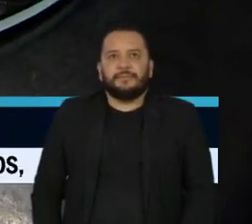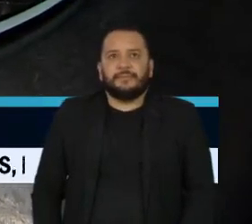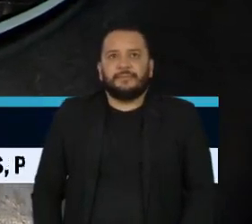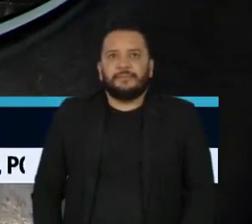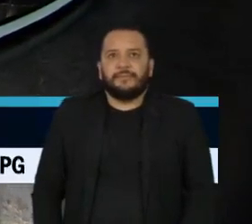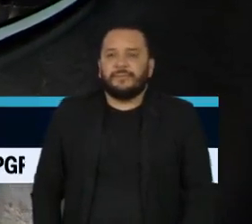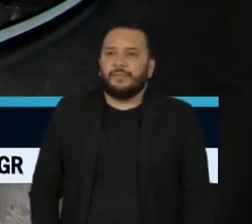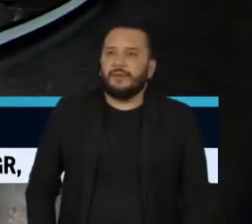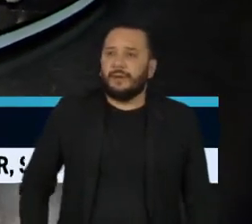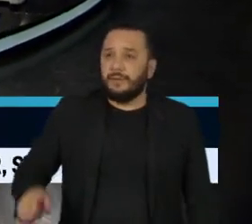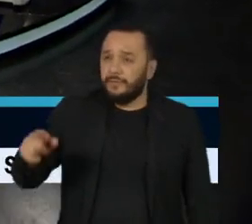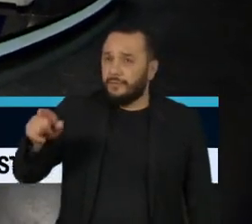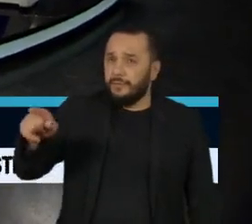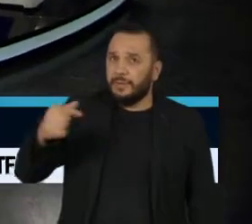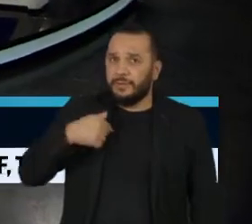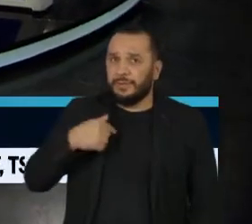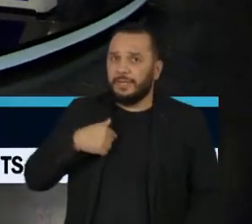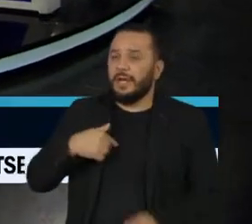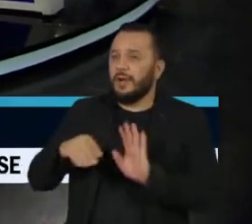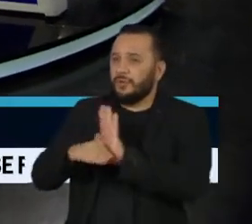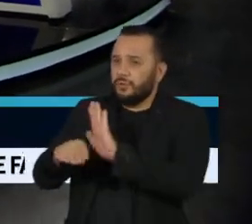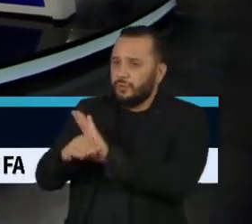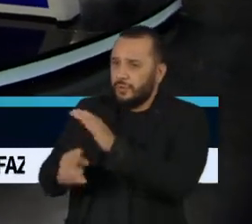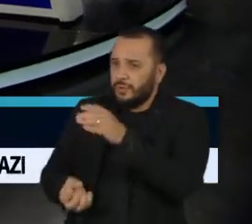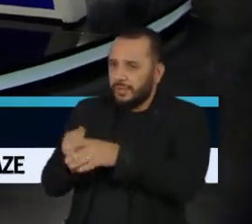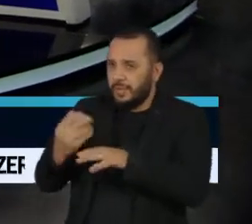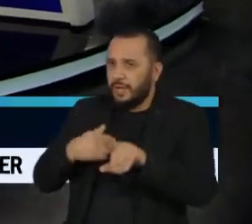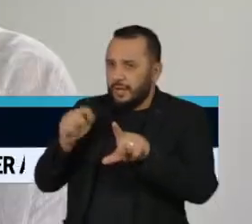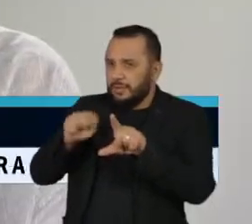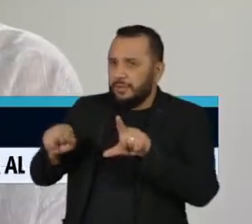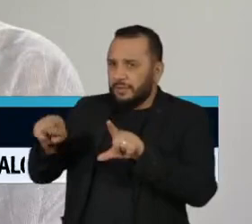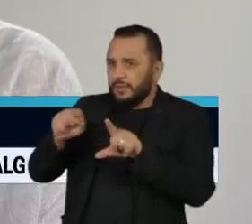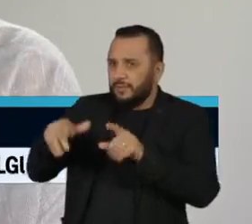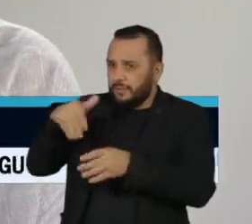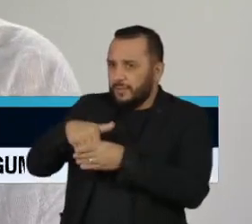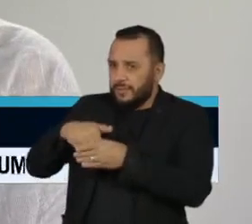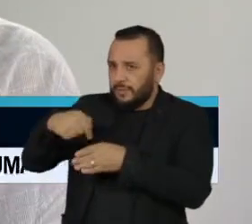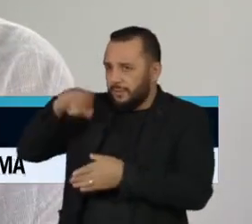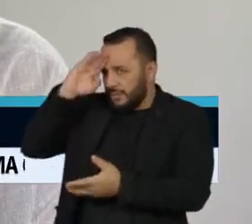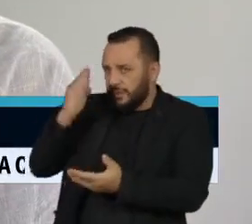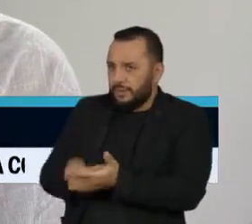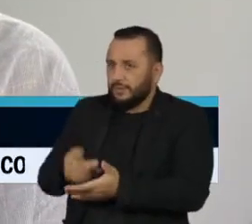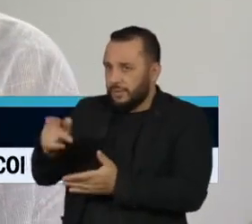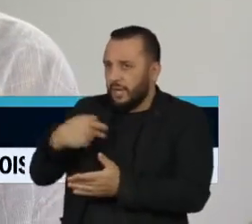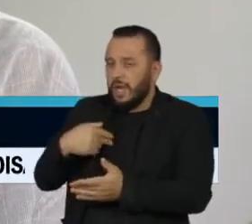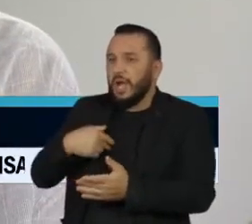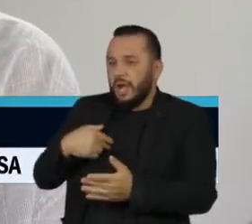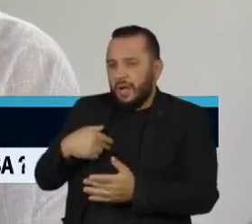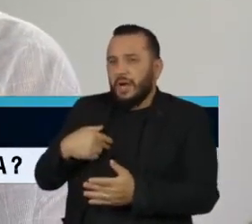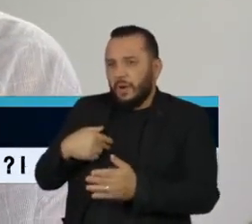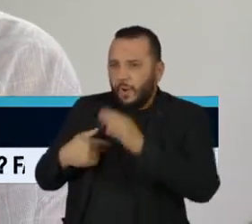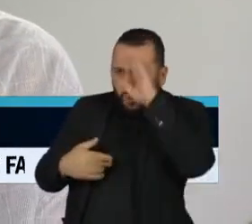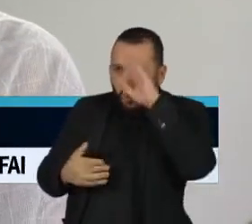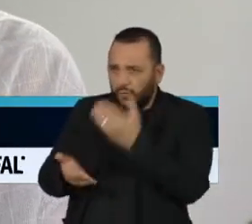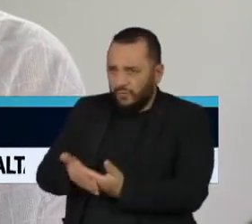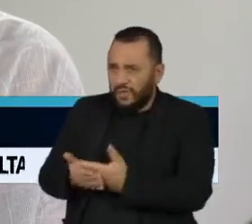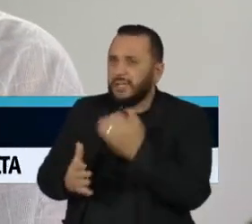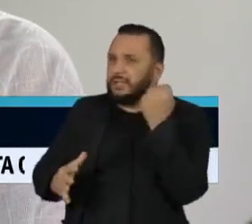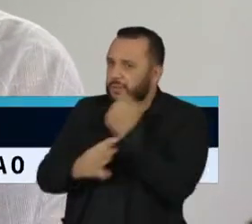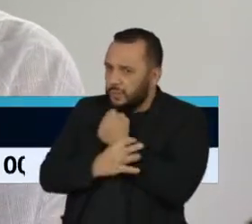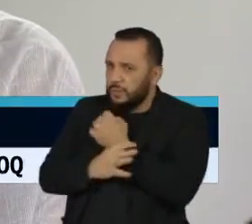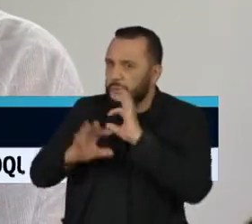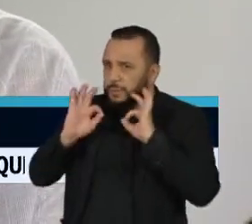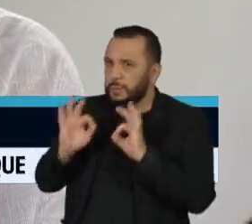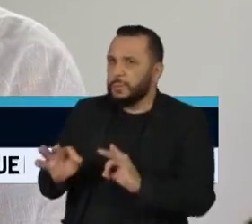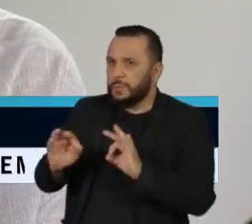Wilson, você que acompanhou o desenvolvimento das urnas eletrônicas no Brasil, tem plena confiança de que o nosso sistema de votação é